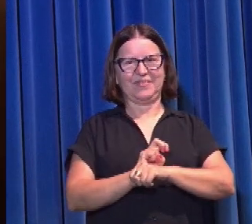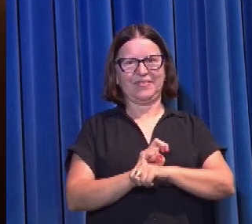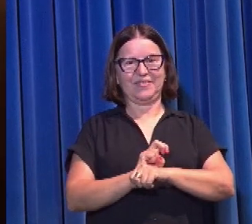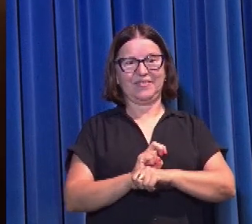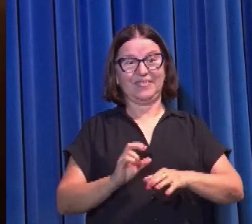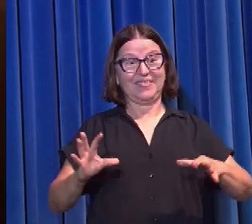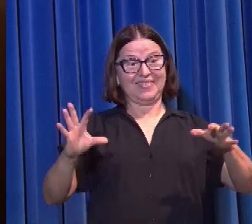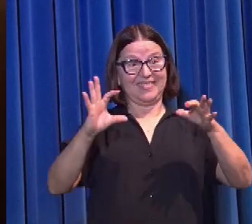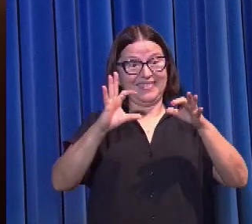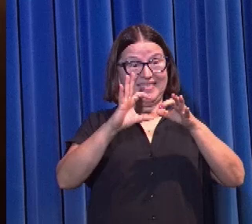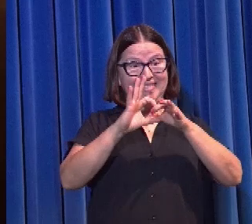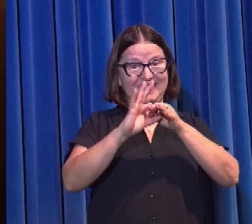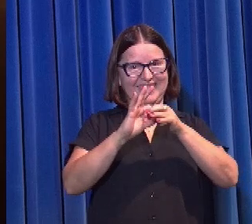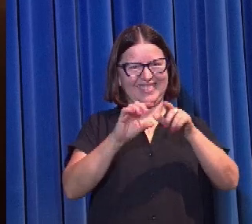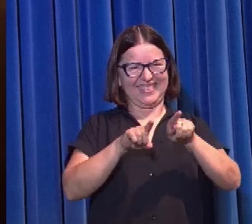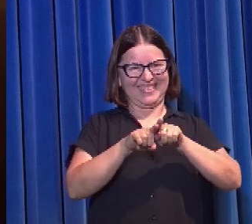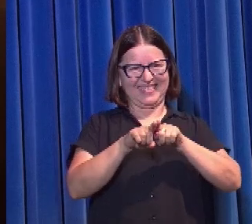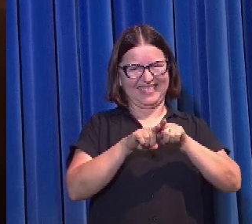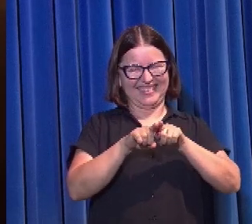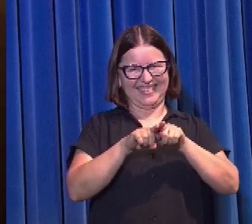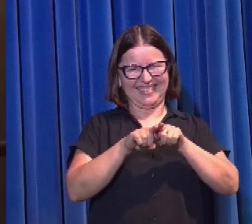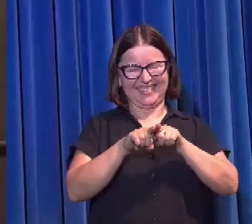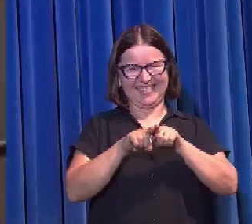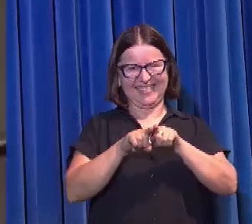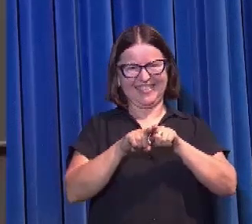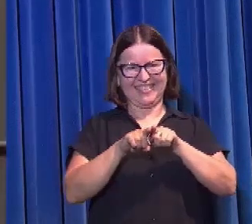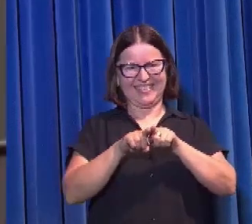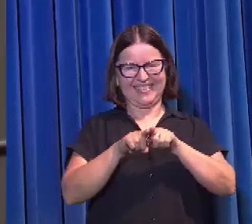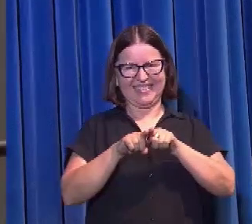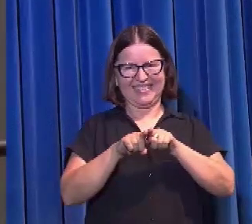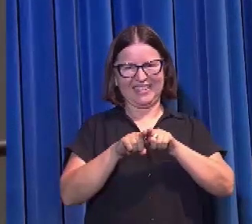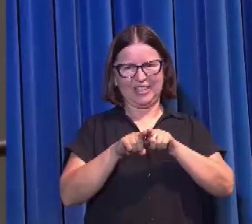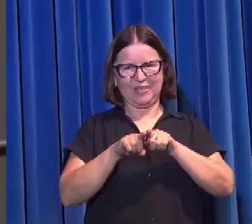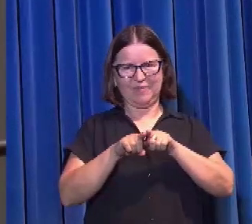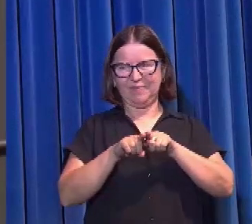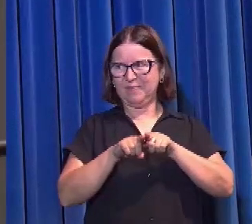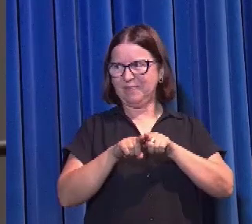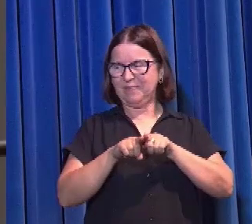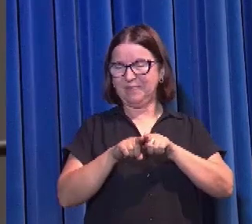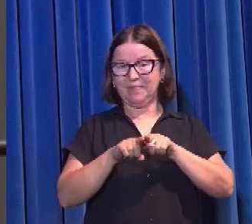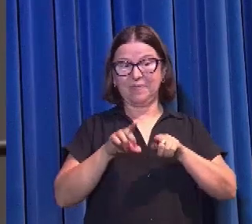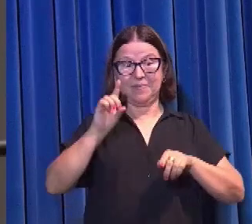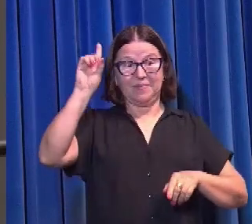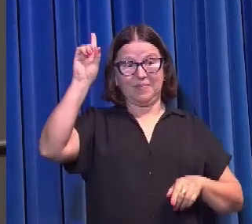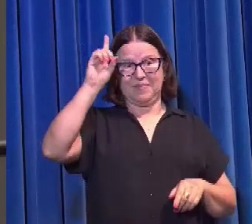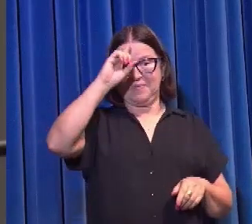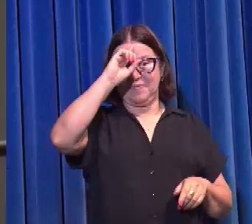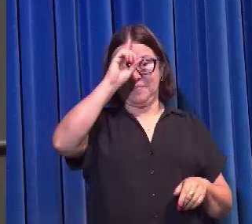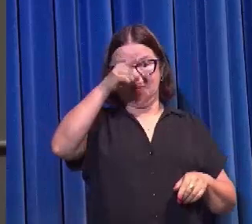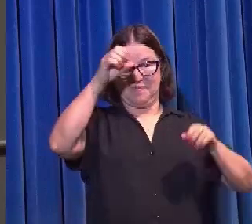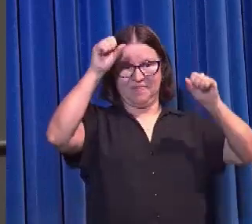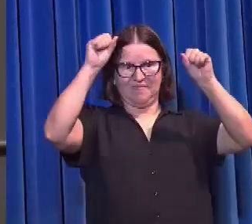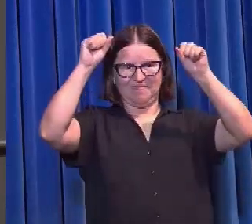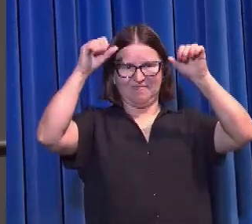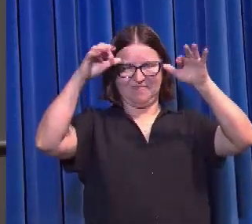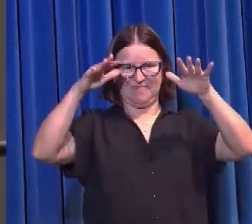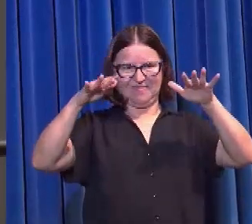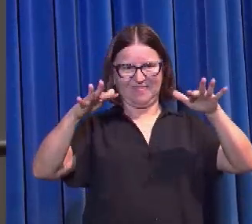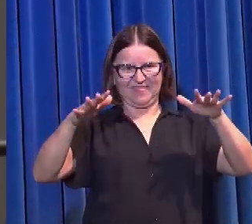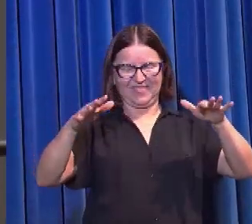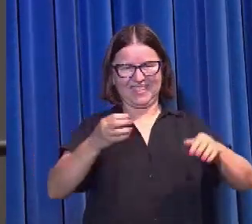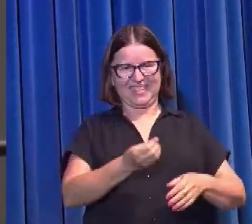dos irmãos, na reunião dos irmãos, ordena o Senhor a sua bênção e a